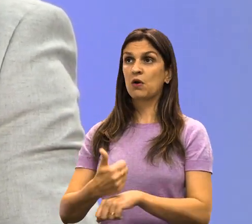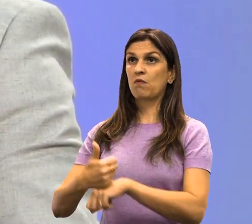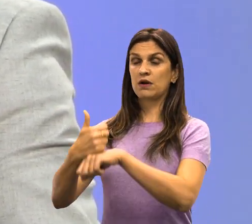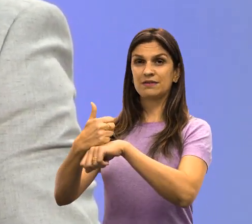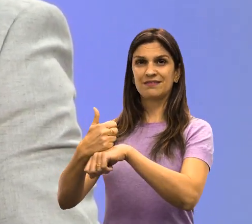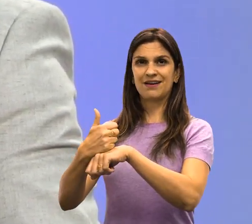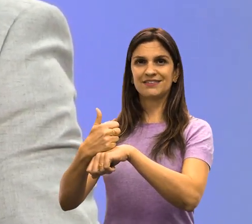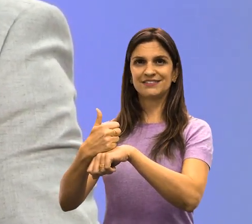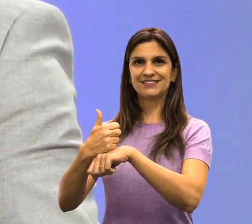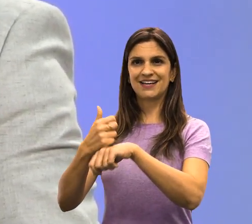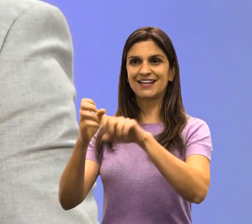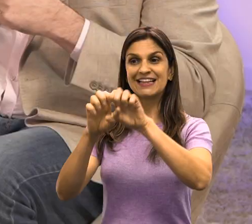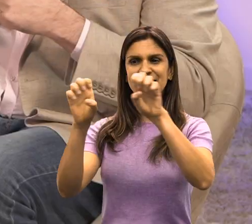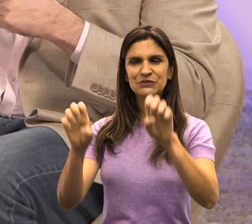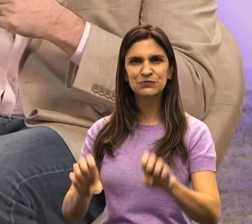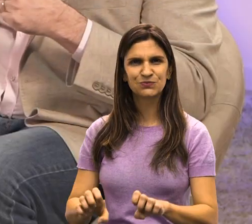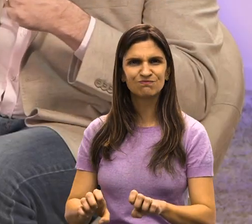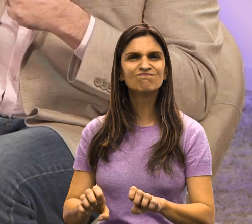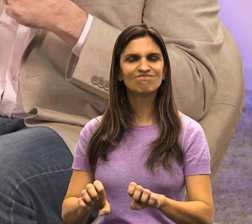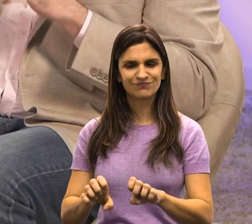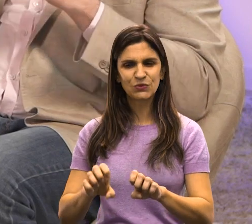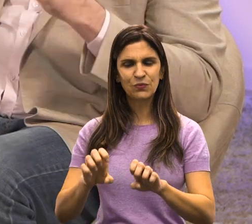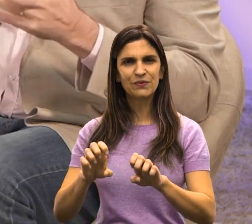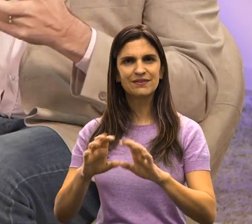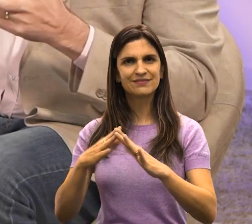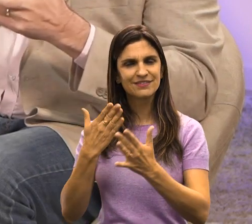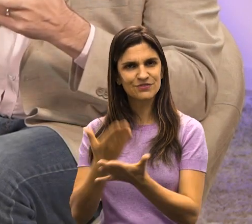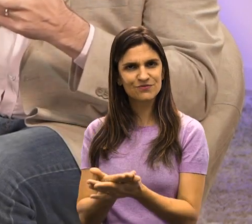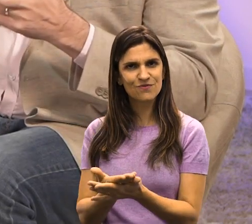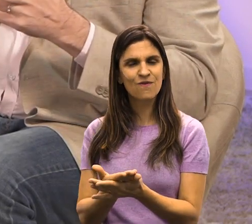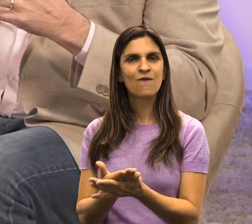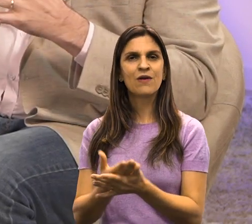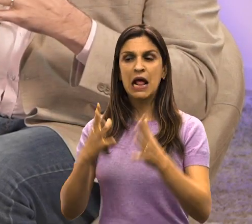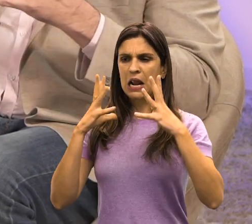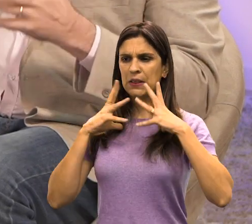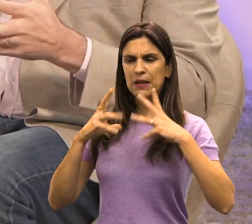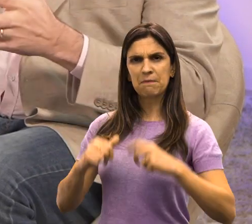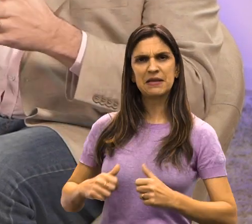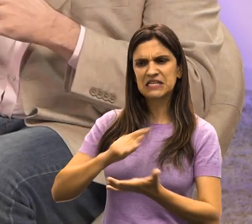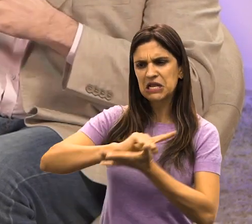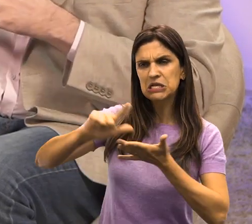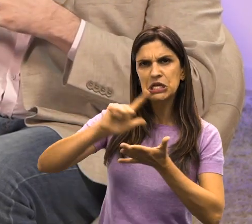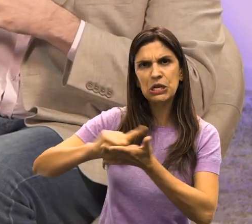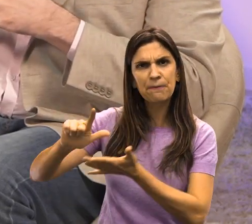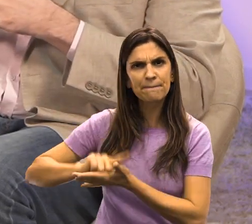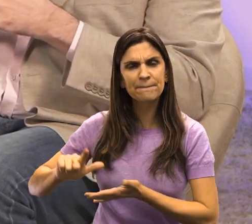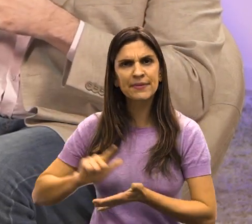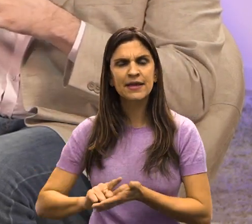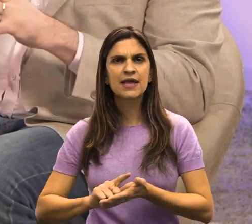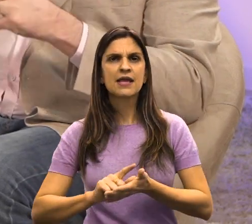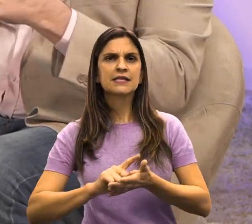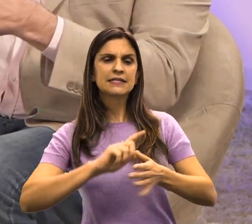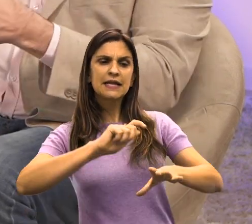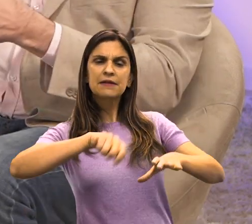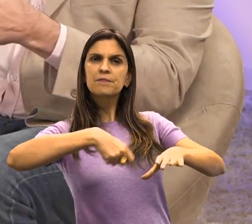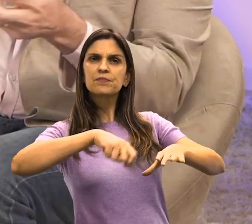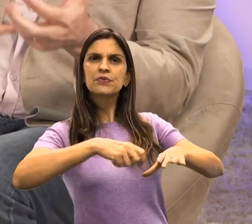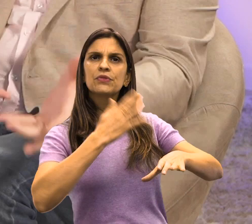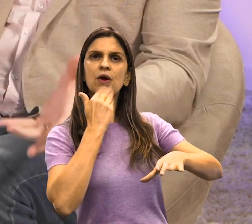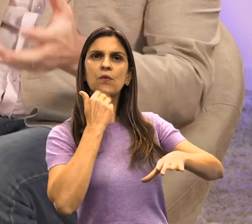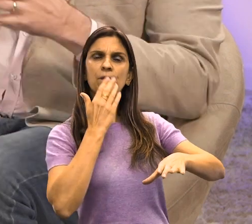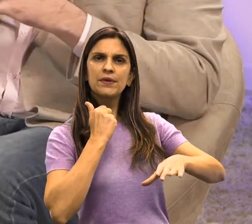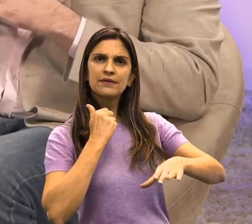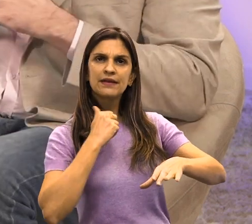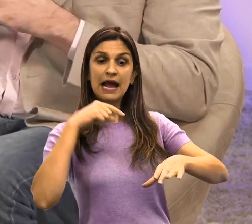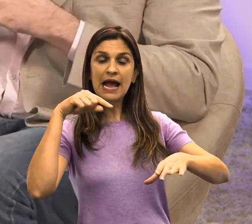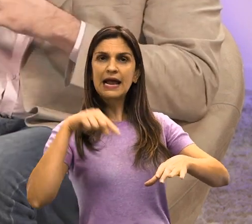do ambiente escolar, pela limpeza, passa por tudo. Pela merenda. Pela merenda. A pessoa que faz a